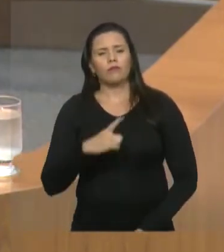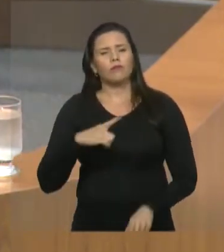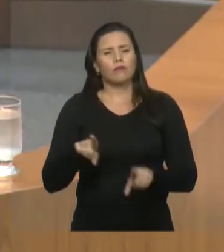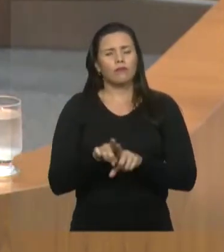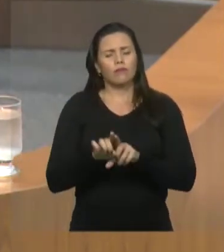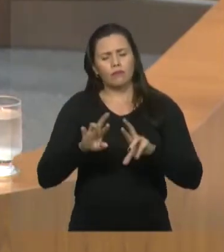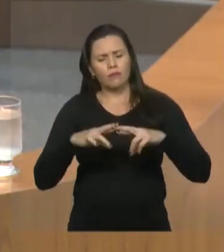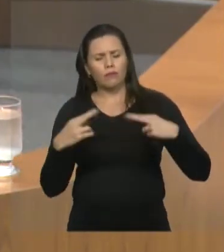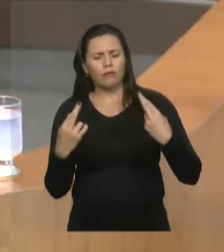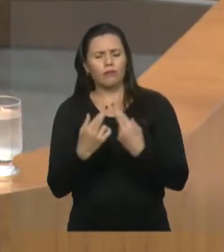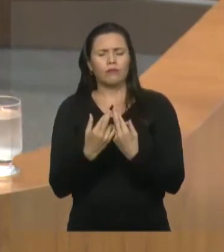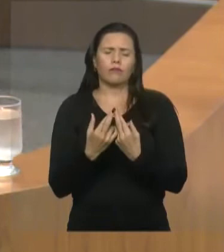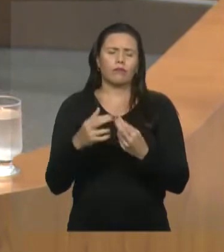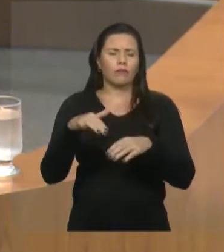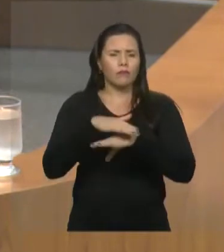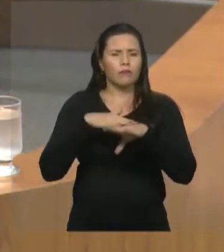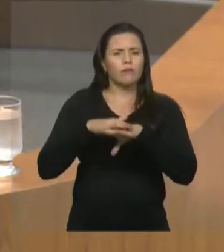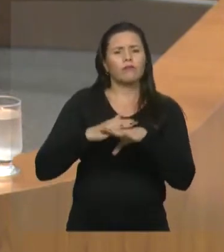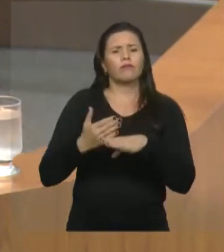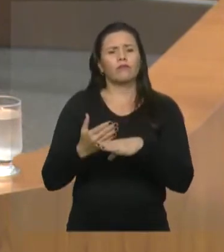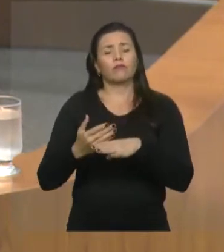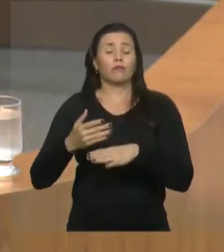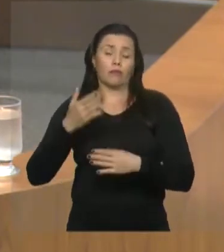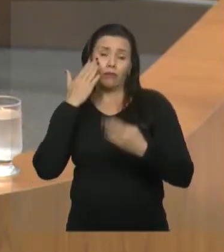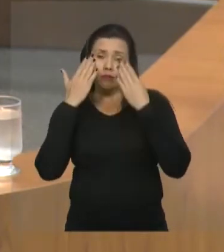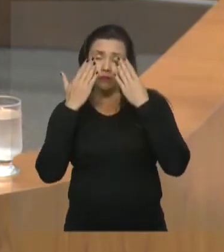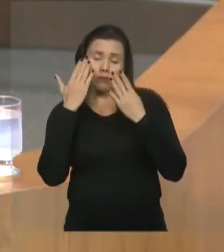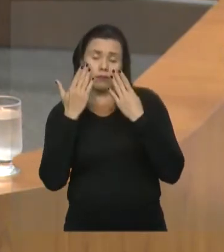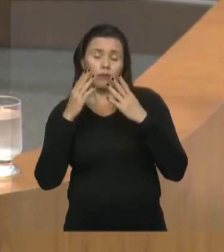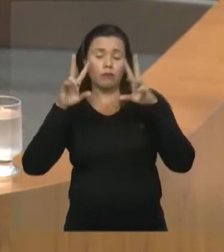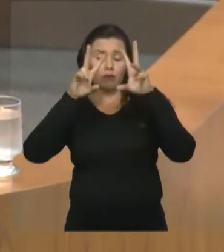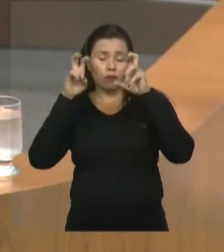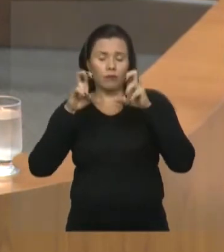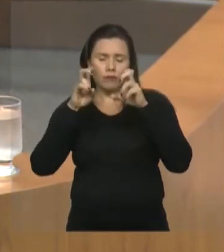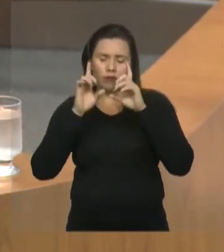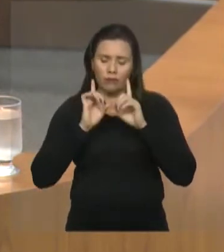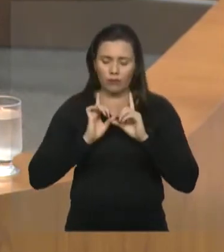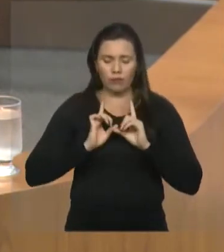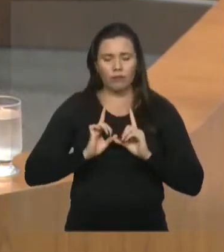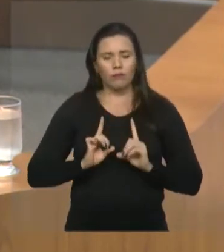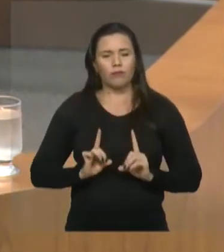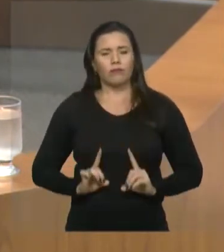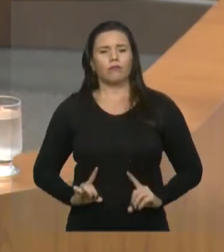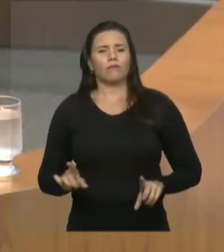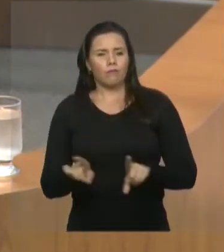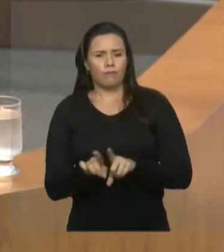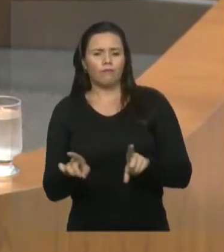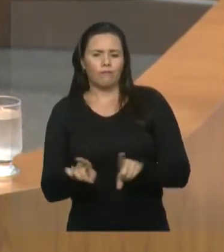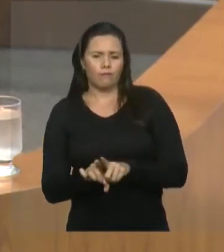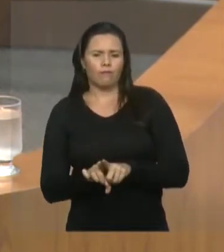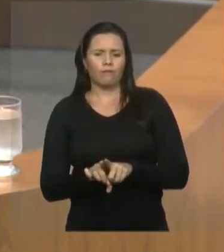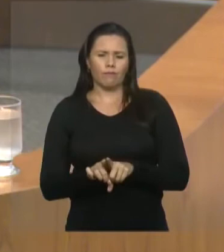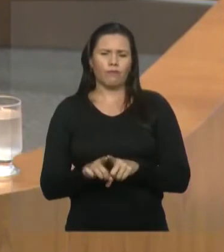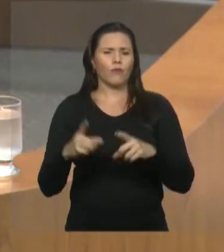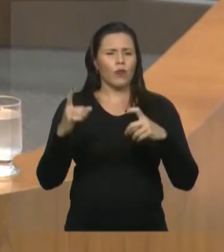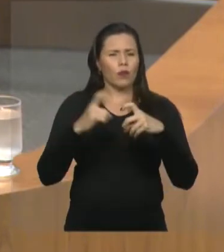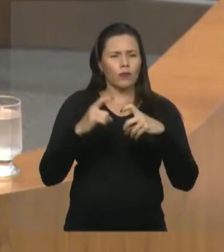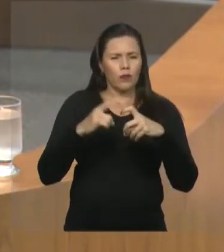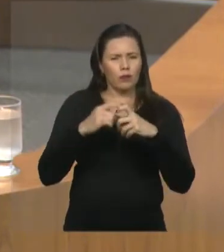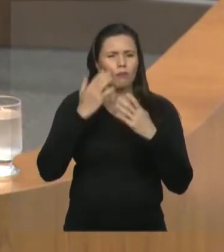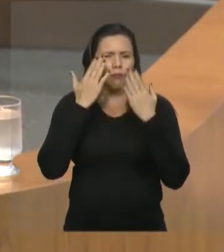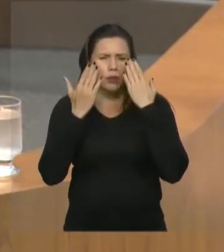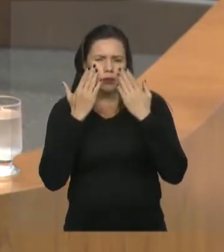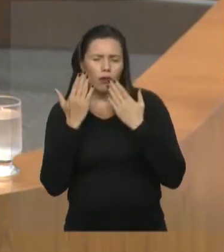com psicólogos sobre a depressão, vamos ter consultas psiquiátricas, vamos ter consultas